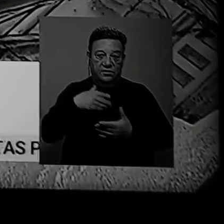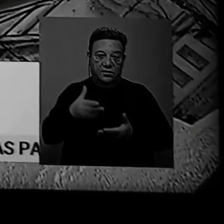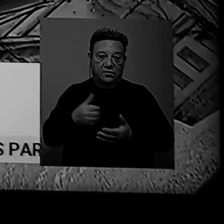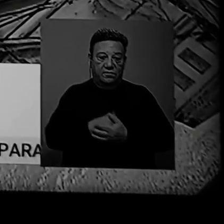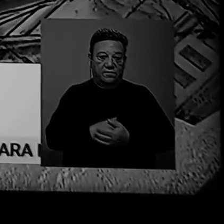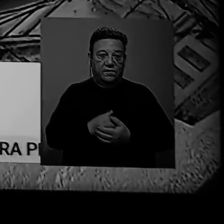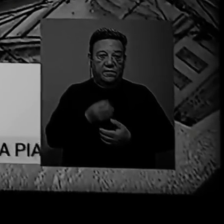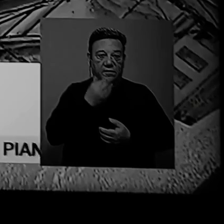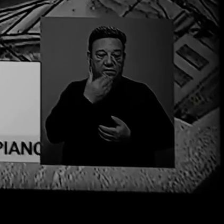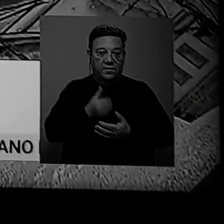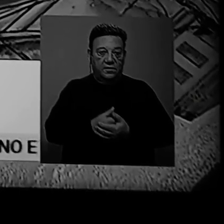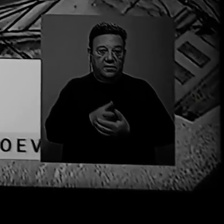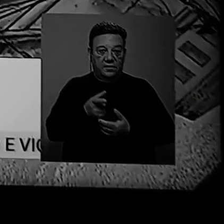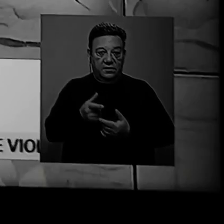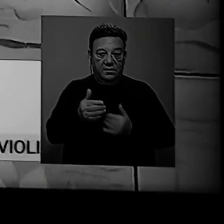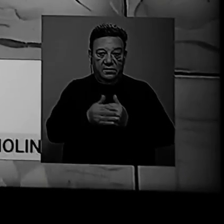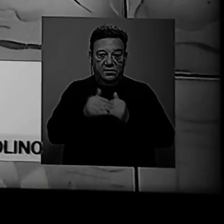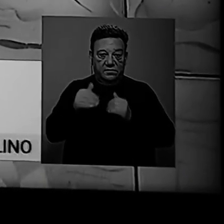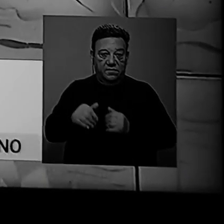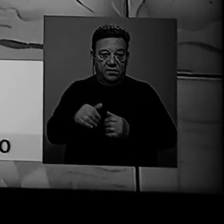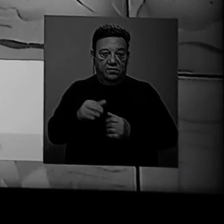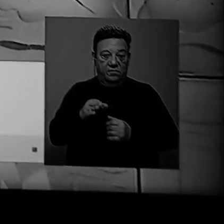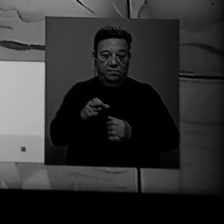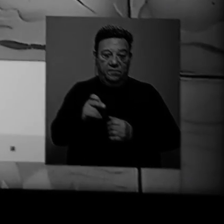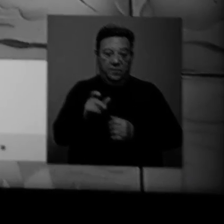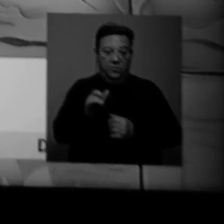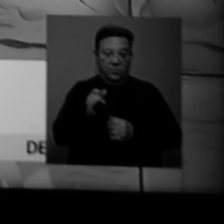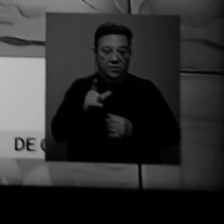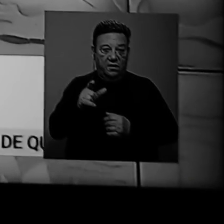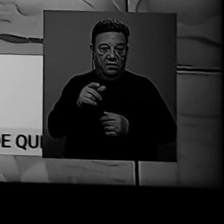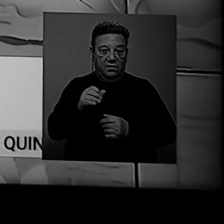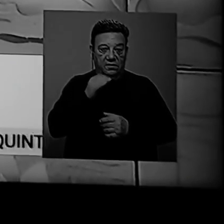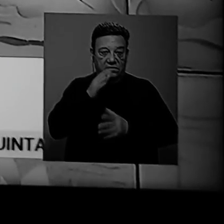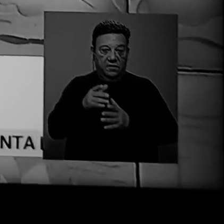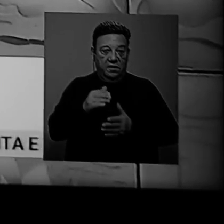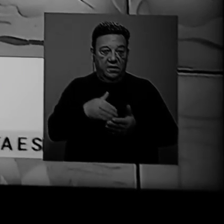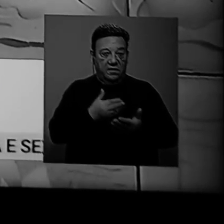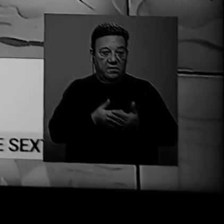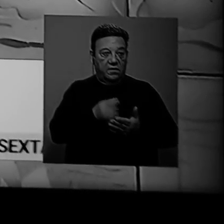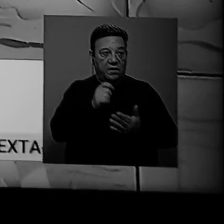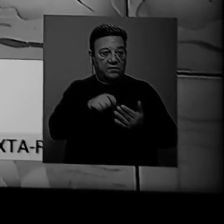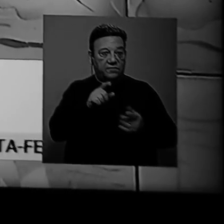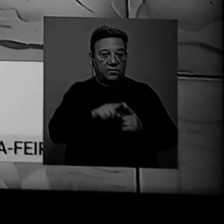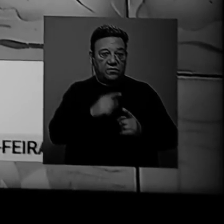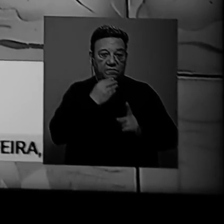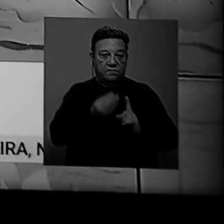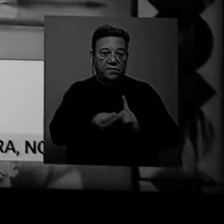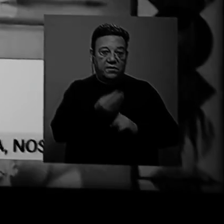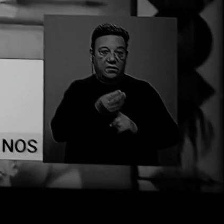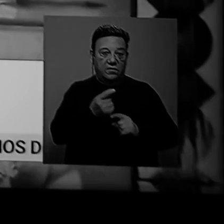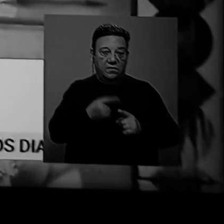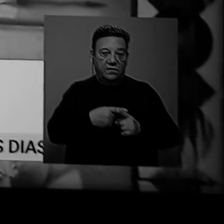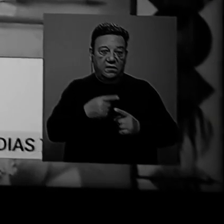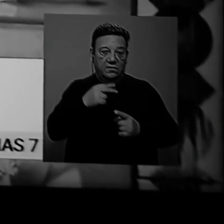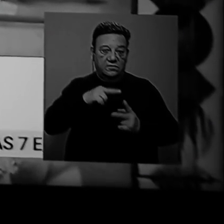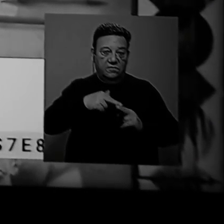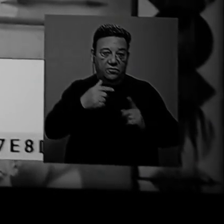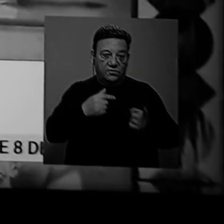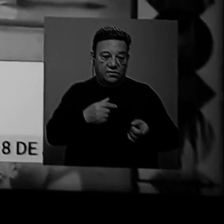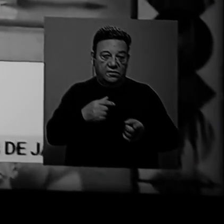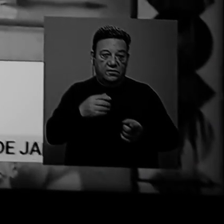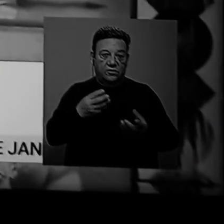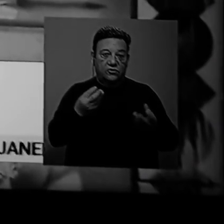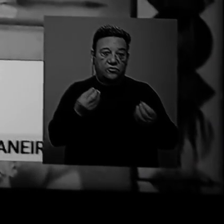Muito obrigada. Este cemitério paroquial de Sacavém é candidato à classificação como Património de Interesse Municipal,